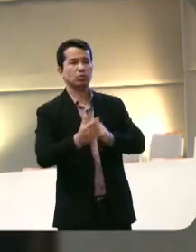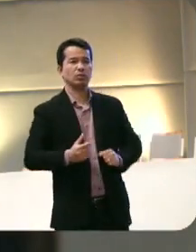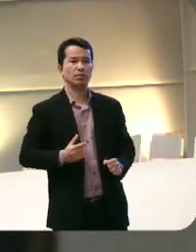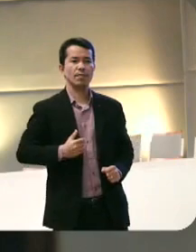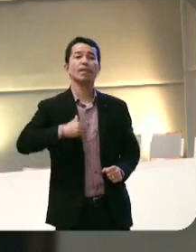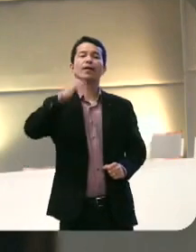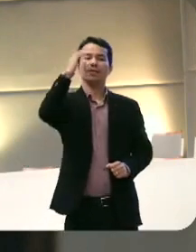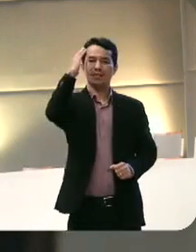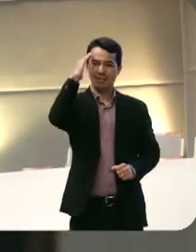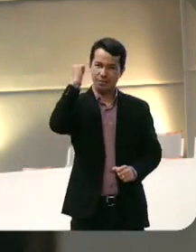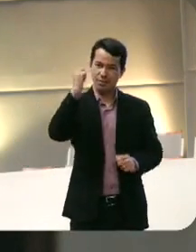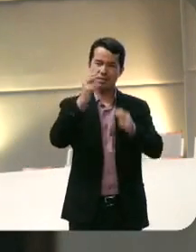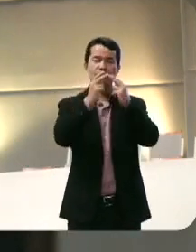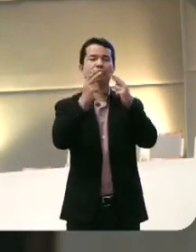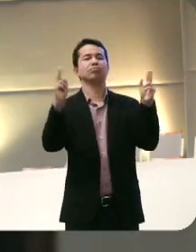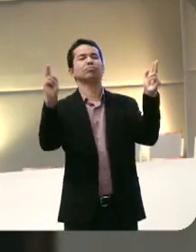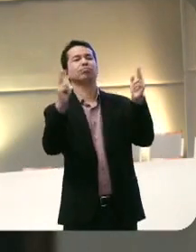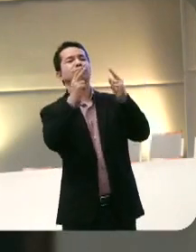as músicas,